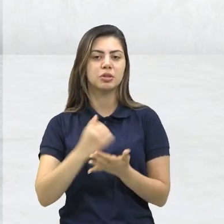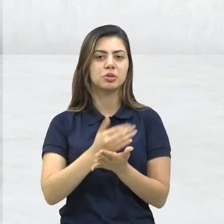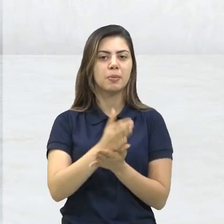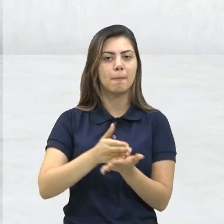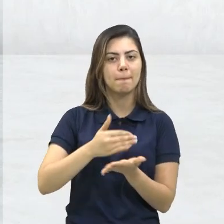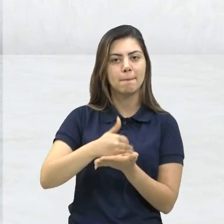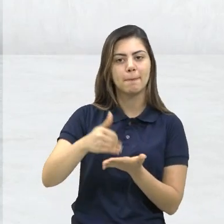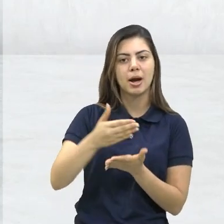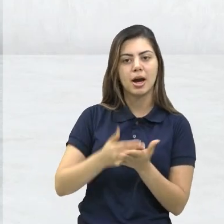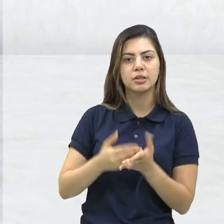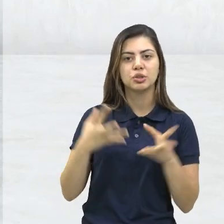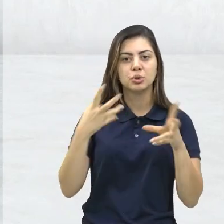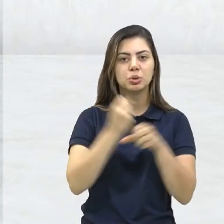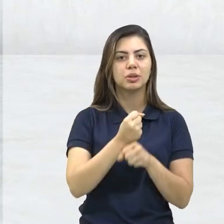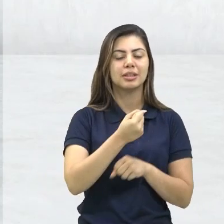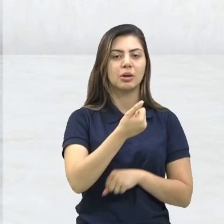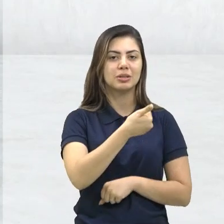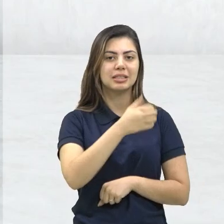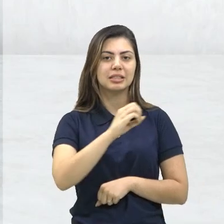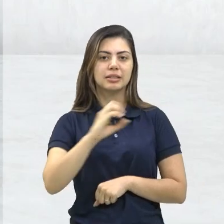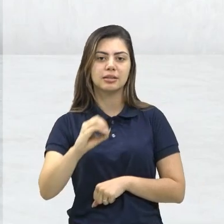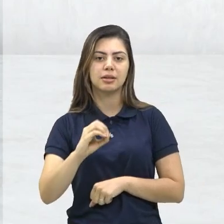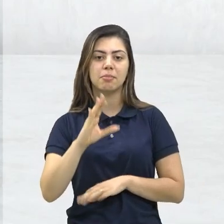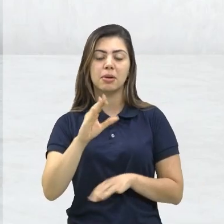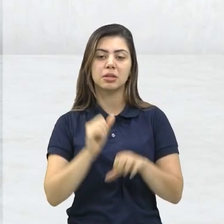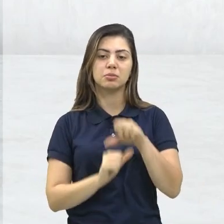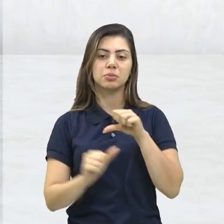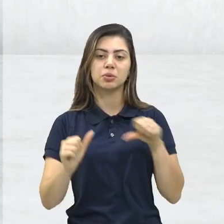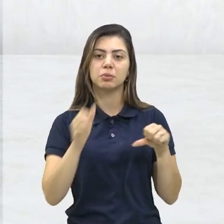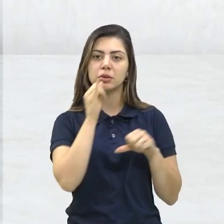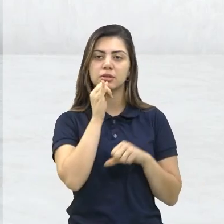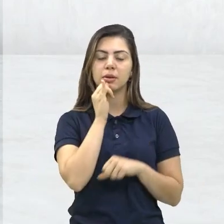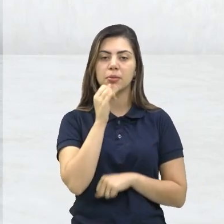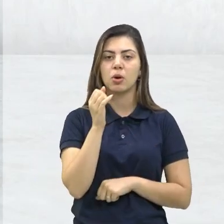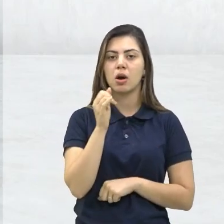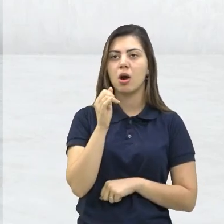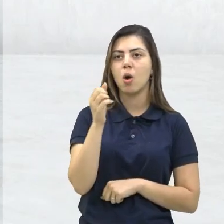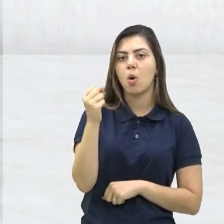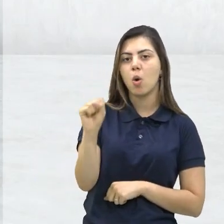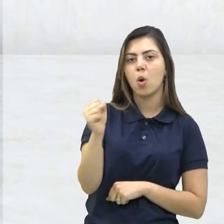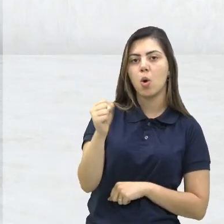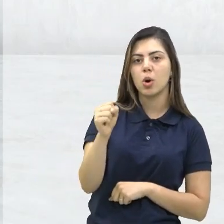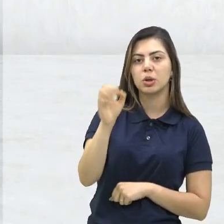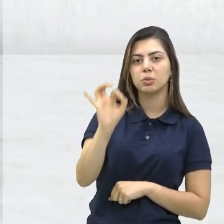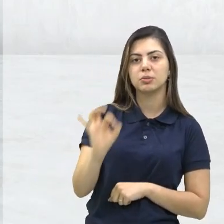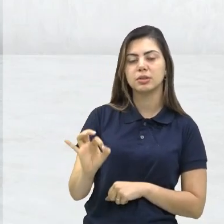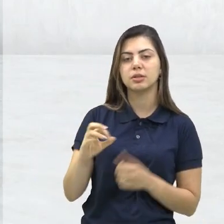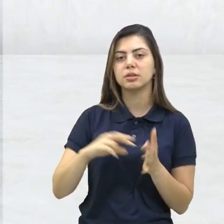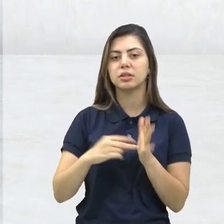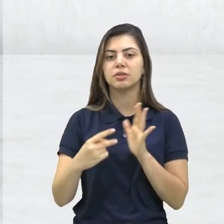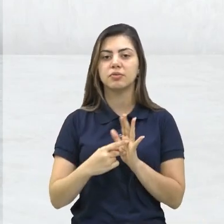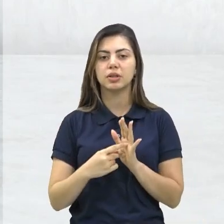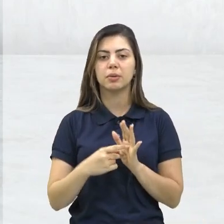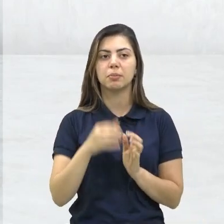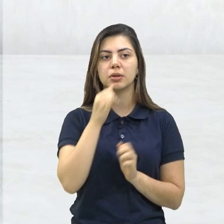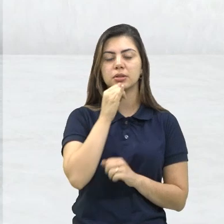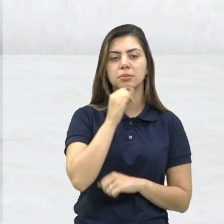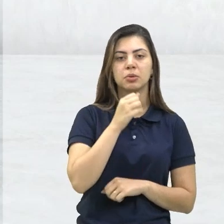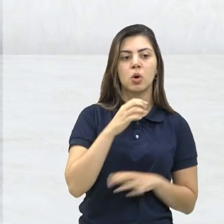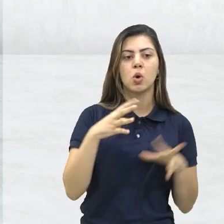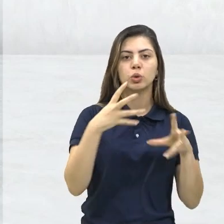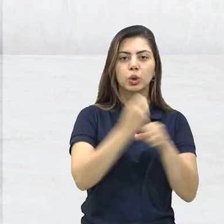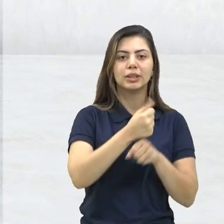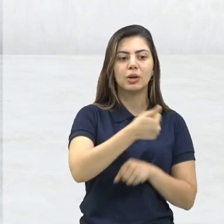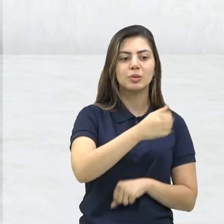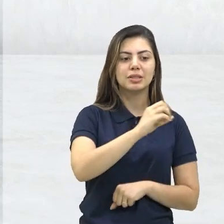100, tudo bem? Se pensasse assim também, ó, 8% é 8 partes de um total de 100